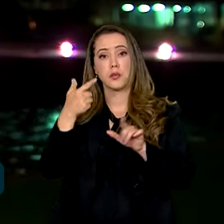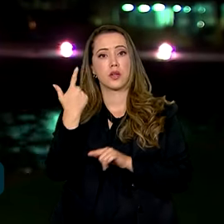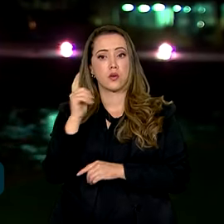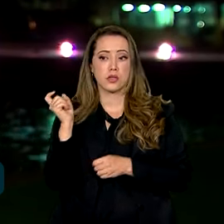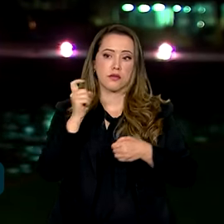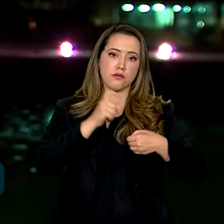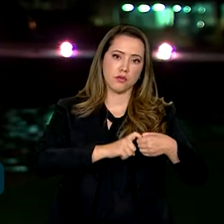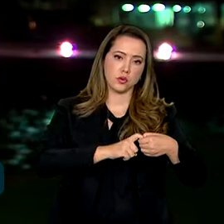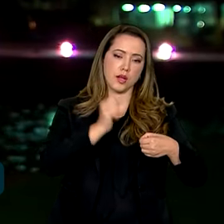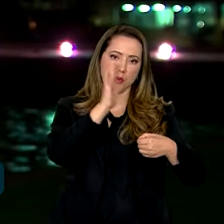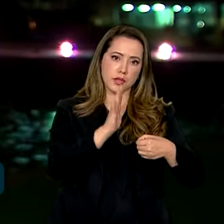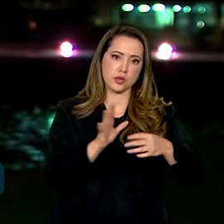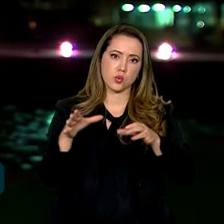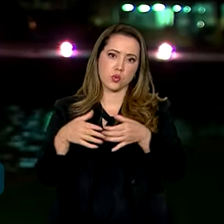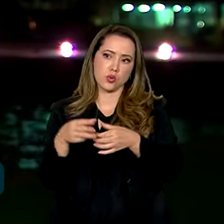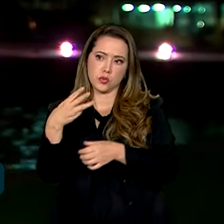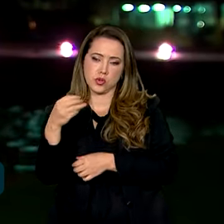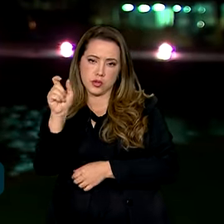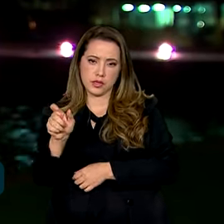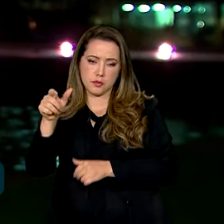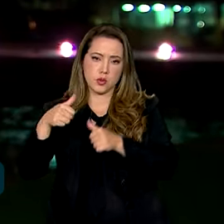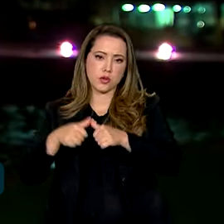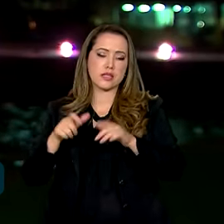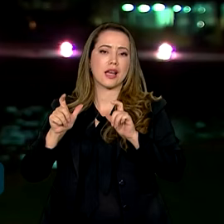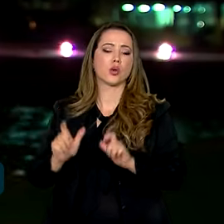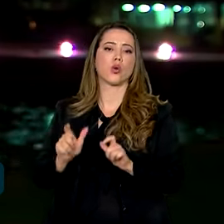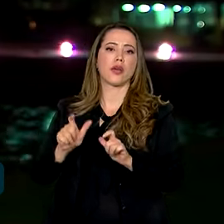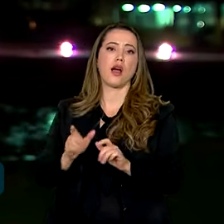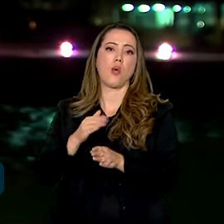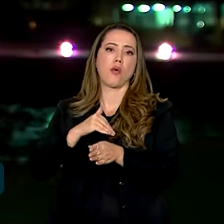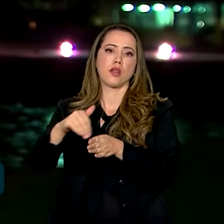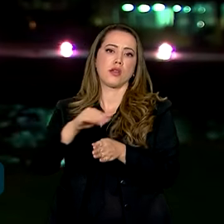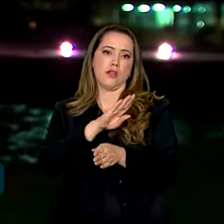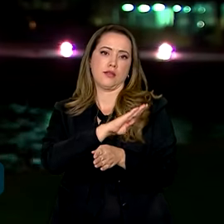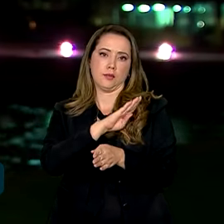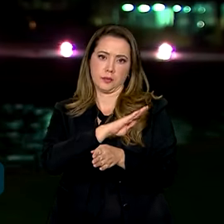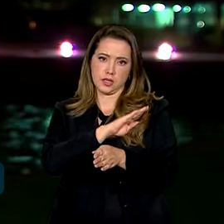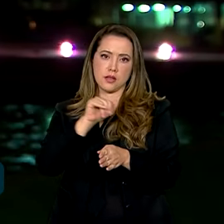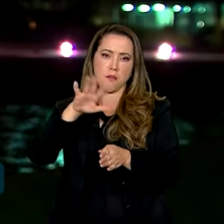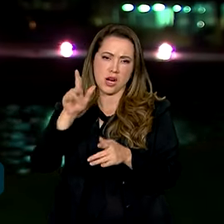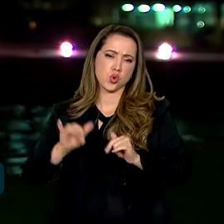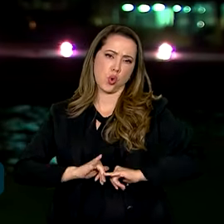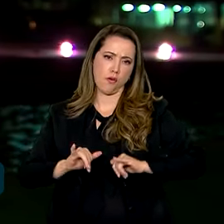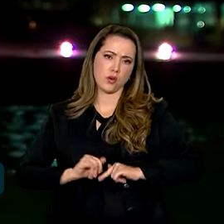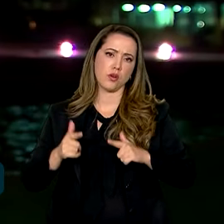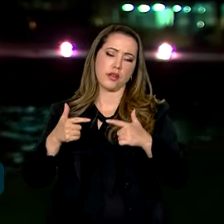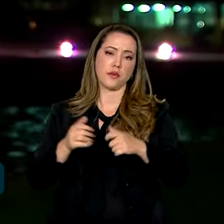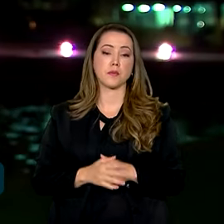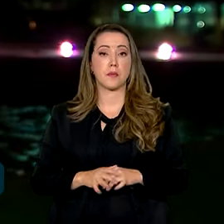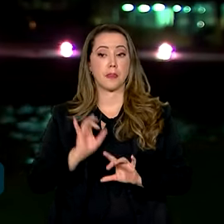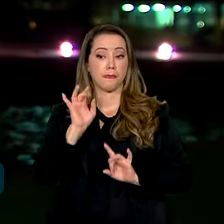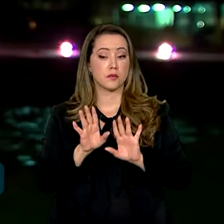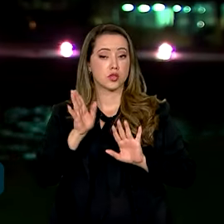de 30 brasileiros que está na faixa de Gaza, a região mais atingida pelo conflito. O esquema de repatriação está